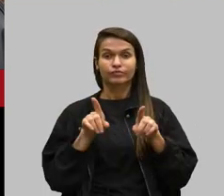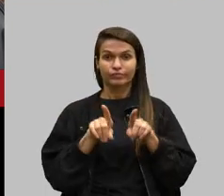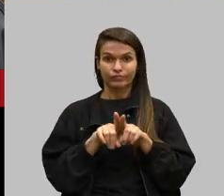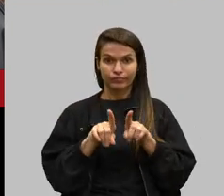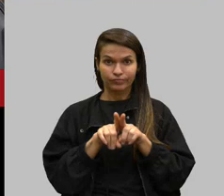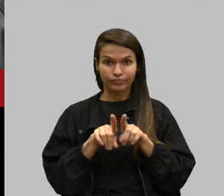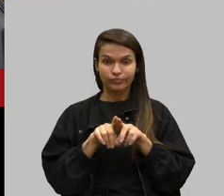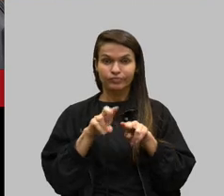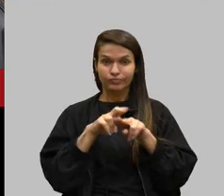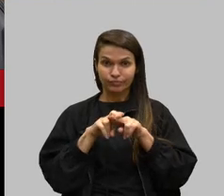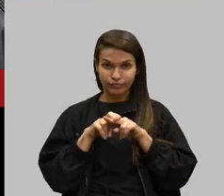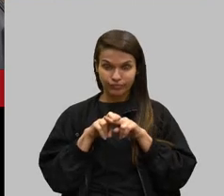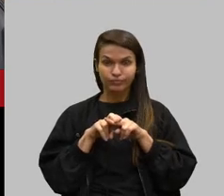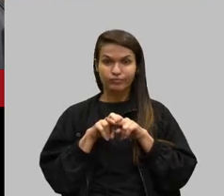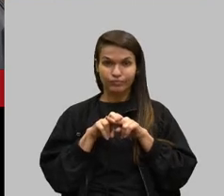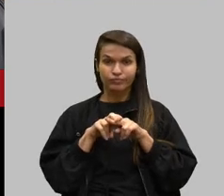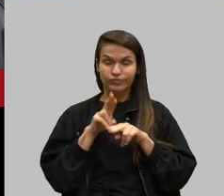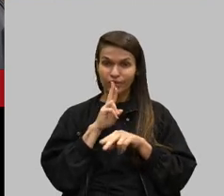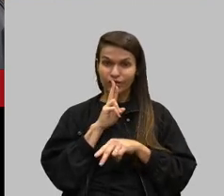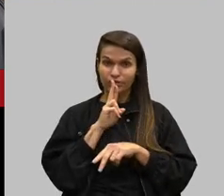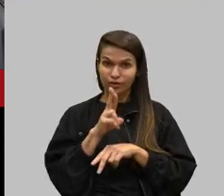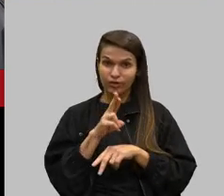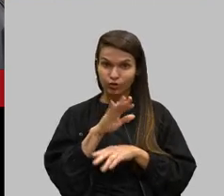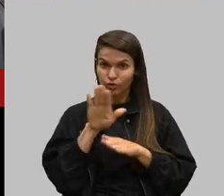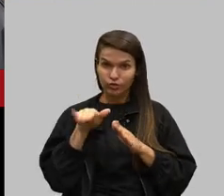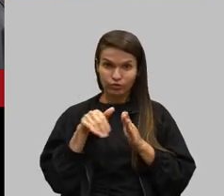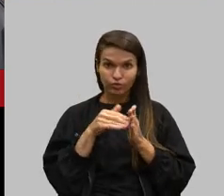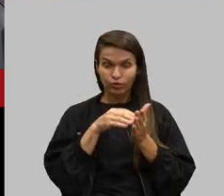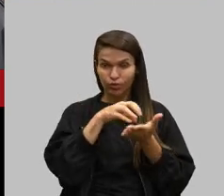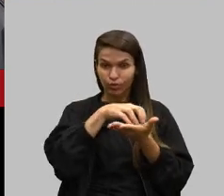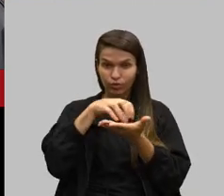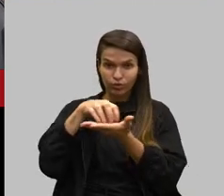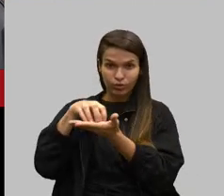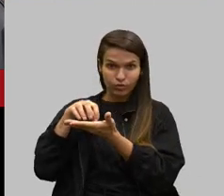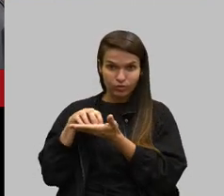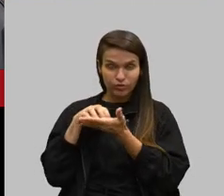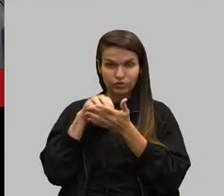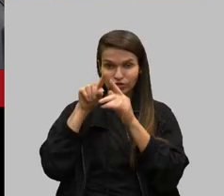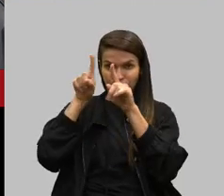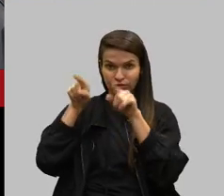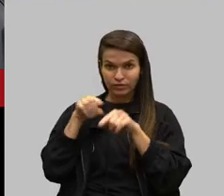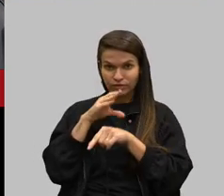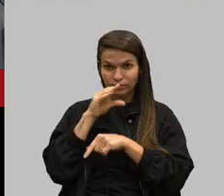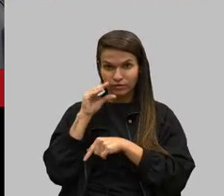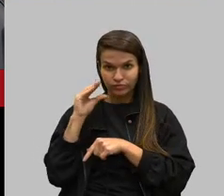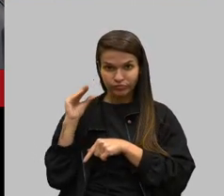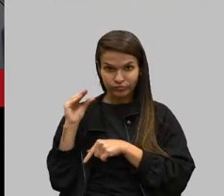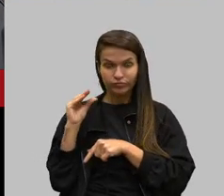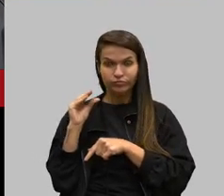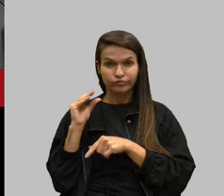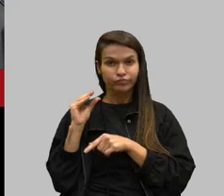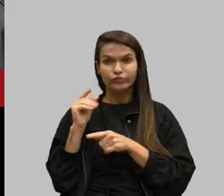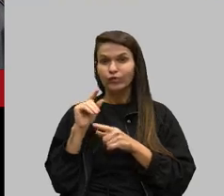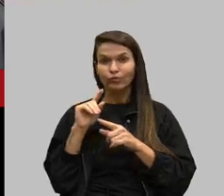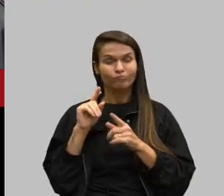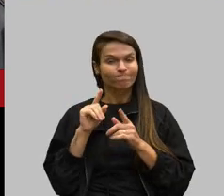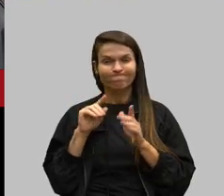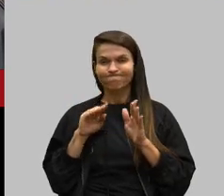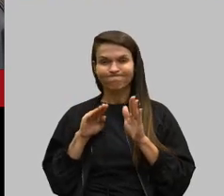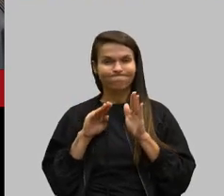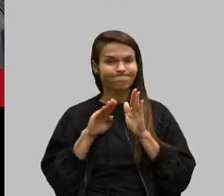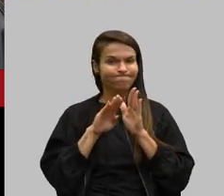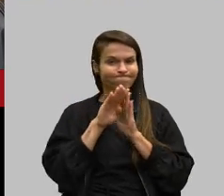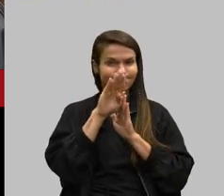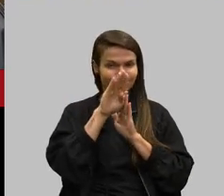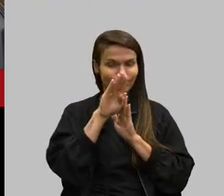E por isto a razão em responder a todas as classes servidores quando ultrapassamos o limite de pessoal da lei